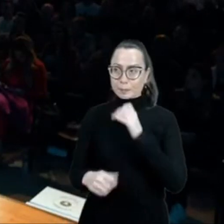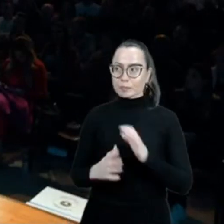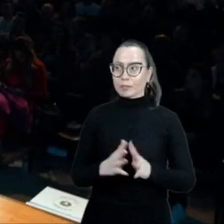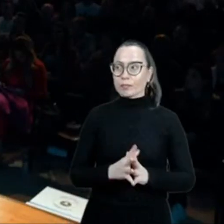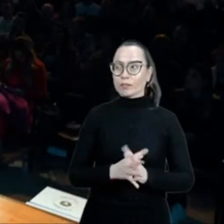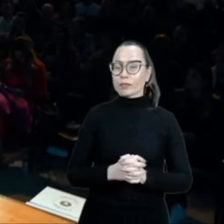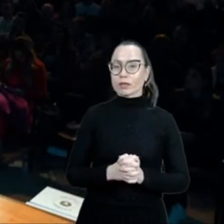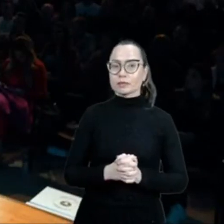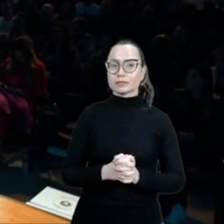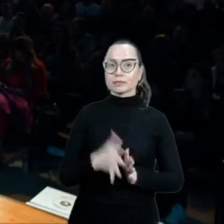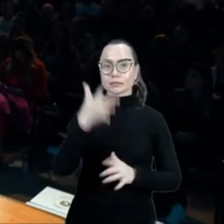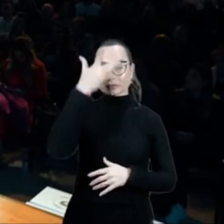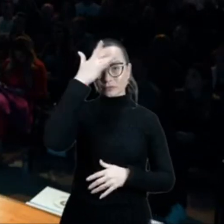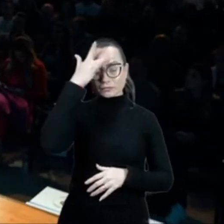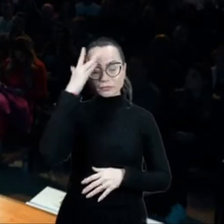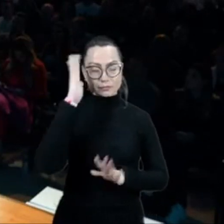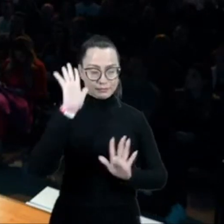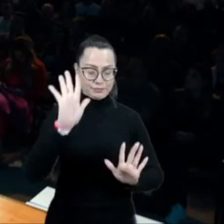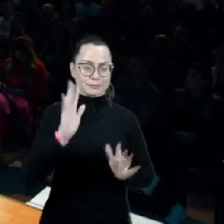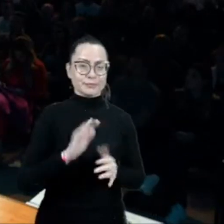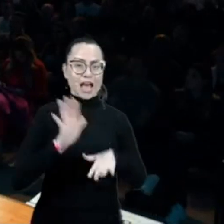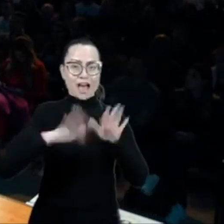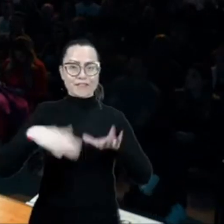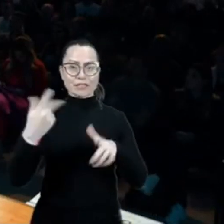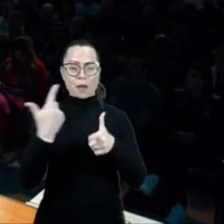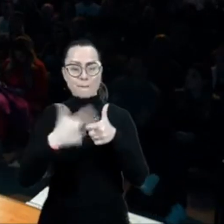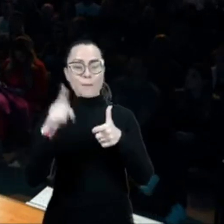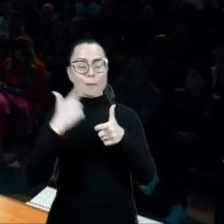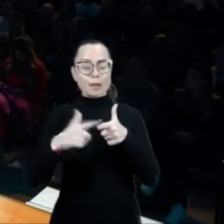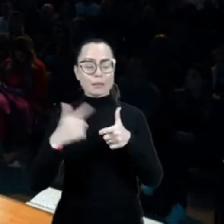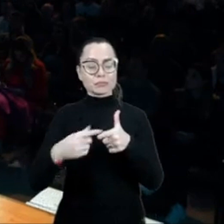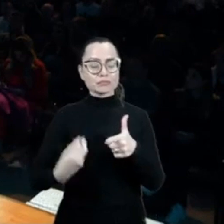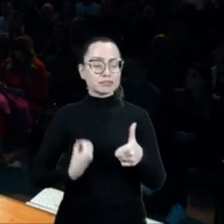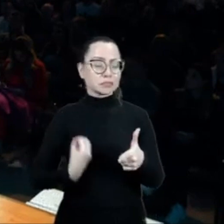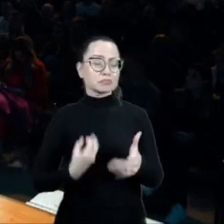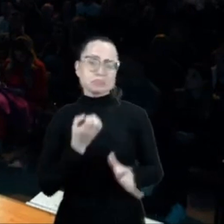o irmão, aí irmão como é que está? Está tudo bem, pastor, está tudo bem, mas Satanás está armando alguma coisa,